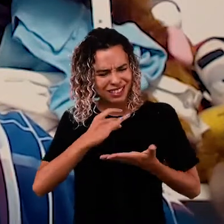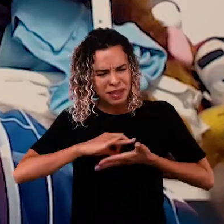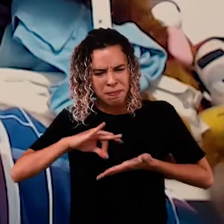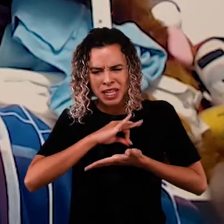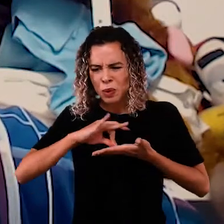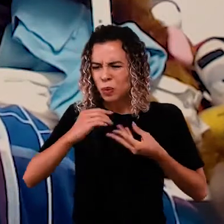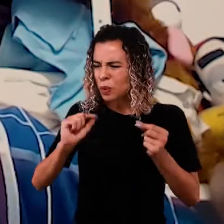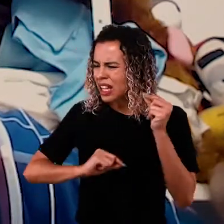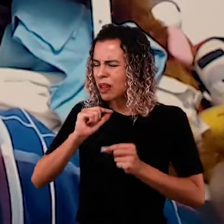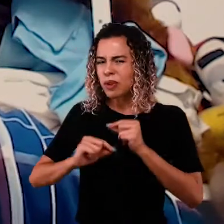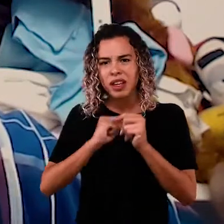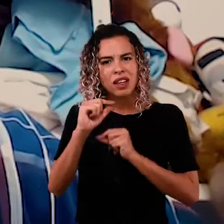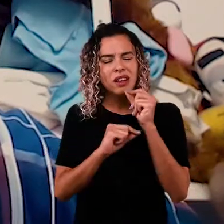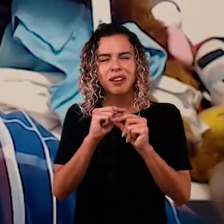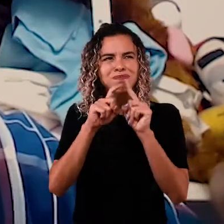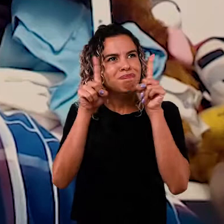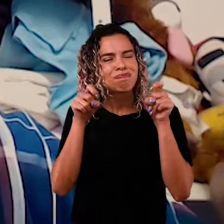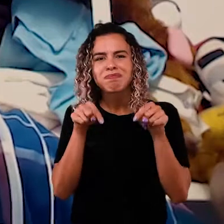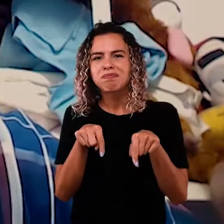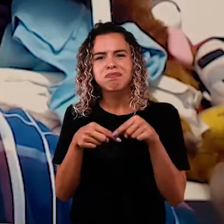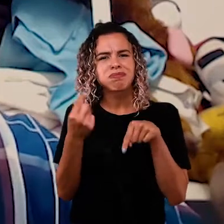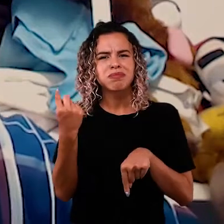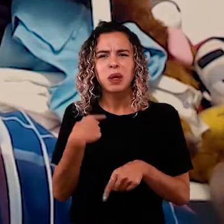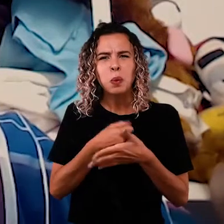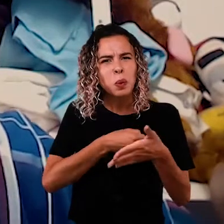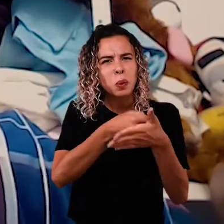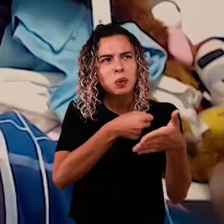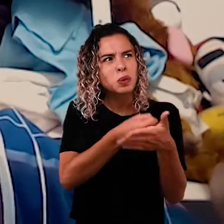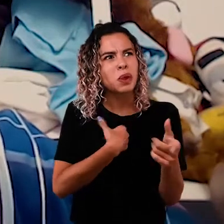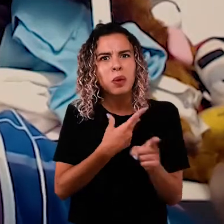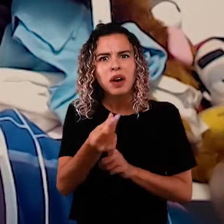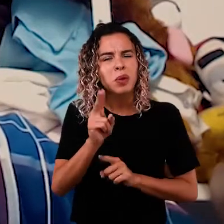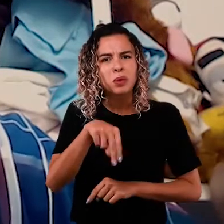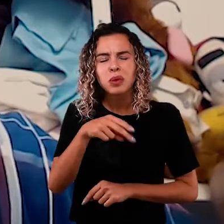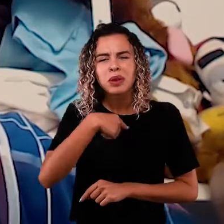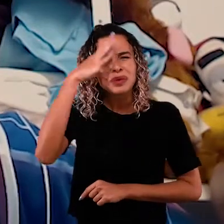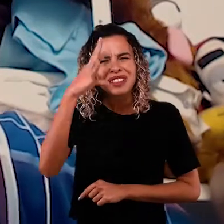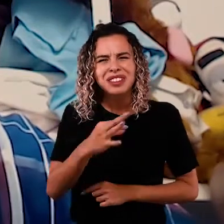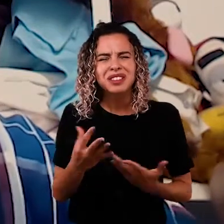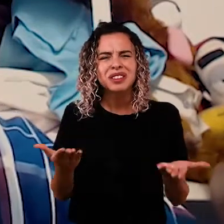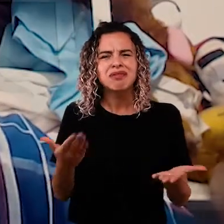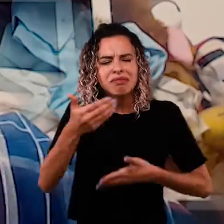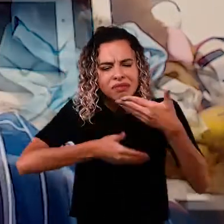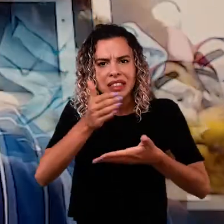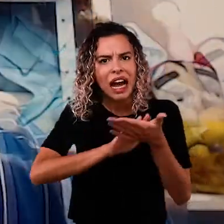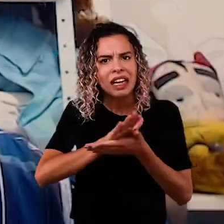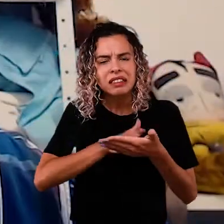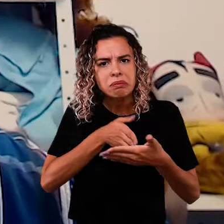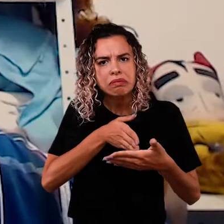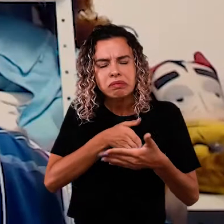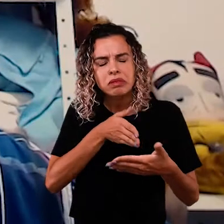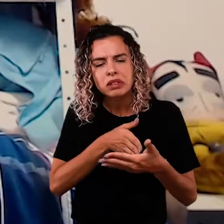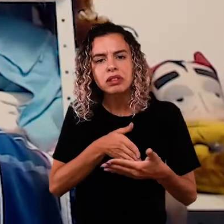invisível. E não fazia o menor sentido. Eu falei, gente, eu luto e não ganho nunca avanço. Que diabos é isso? Aí foi